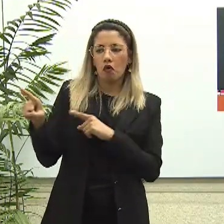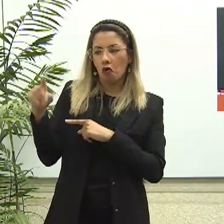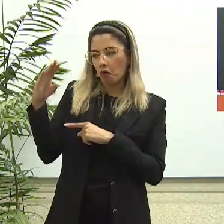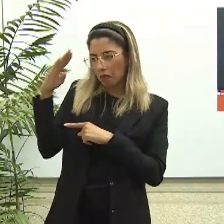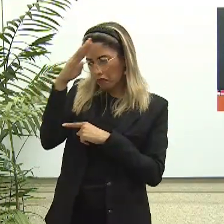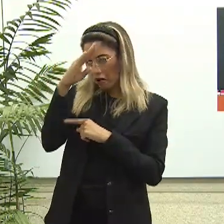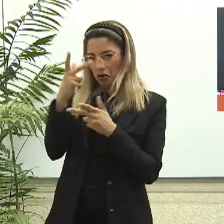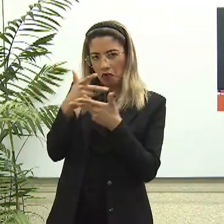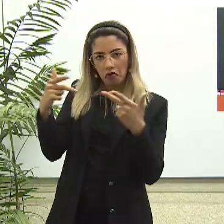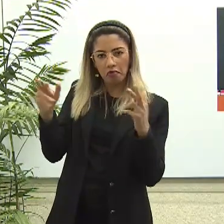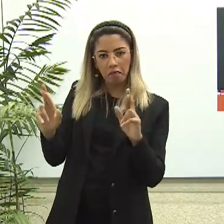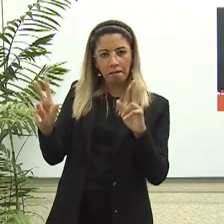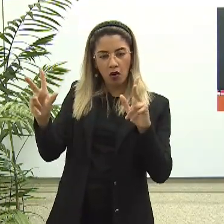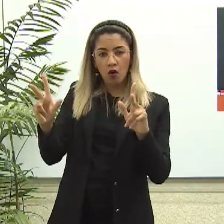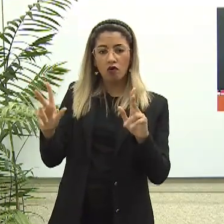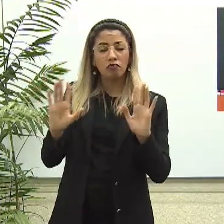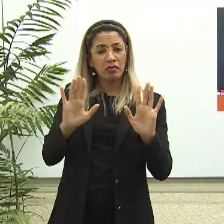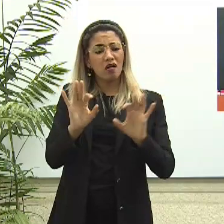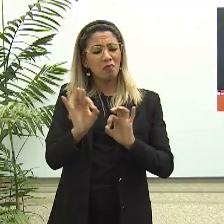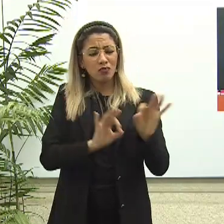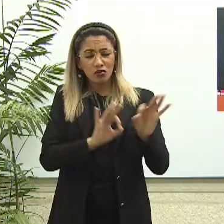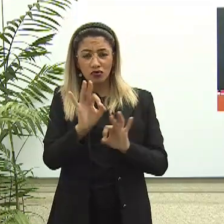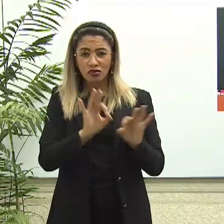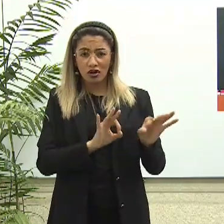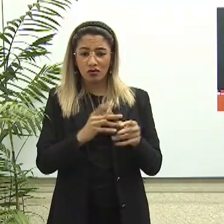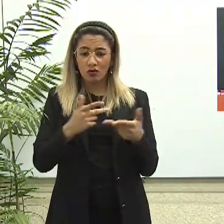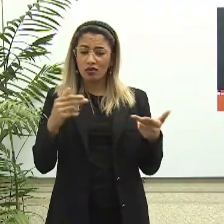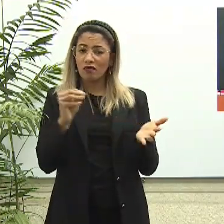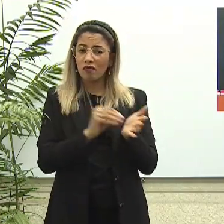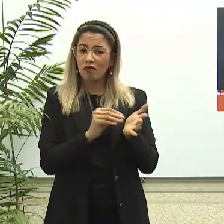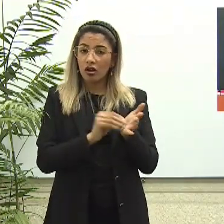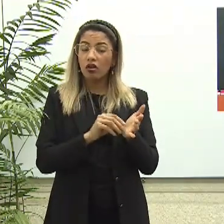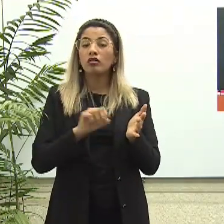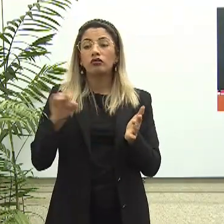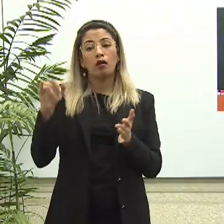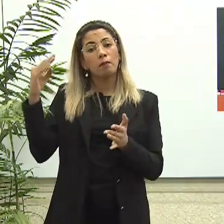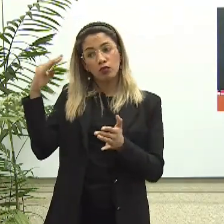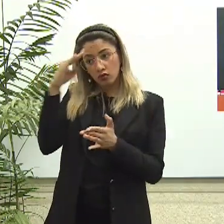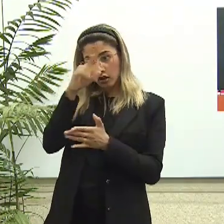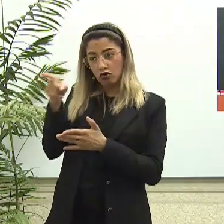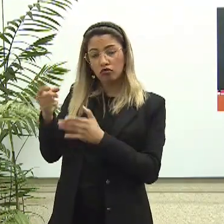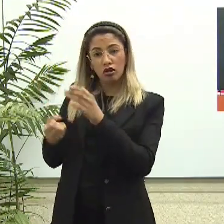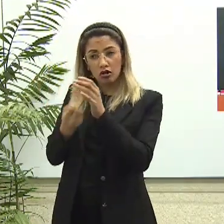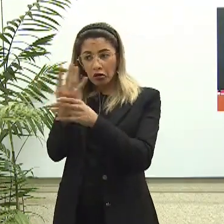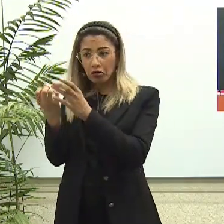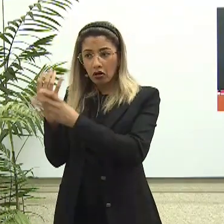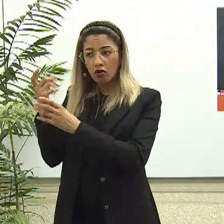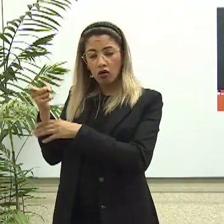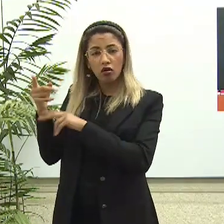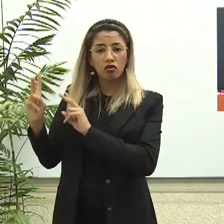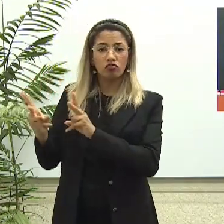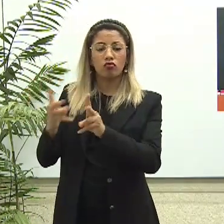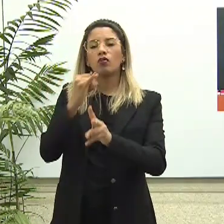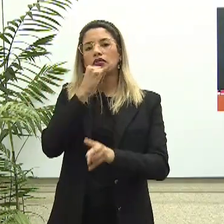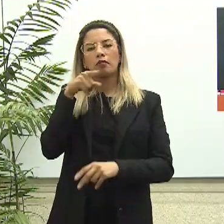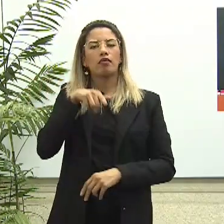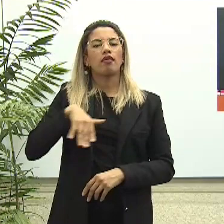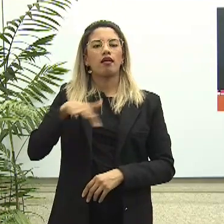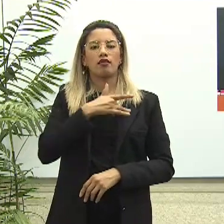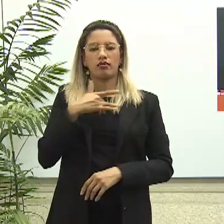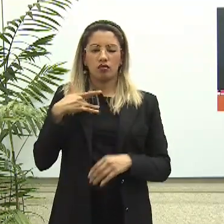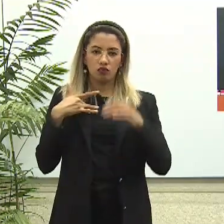existência desse debate e de um projeto faz com que elementos criados no bolsonaro continuem por exemplo eu sou da área da saúde